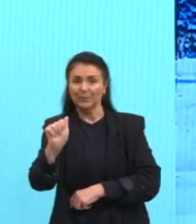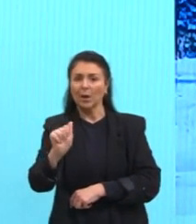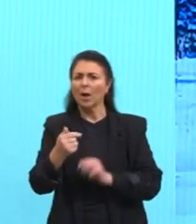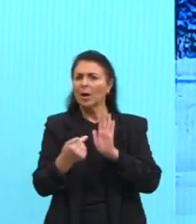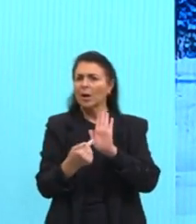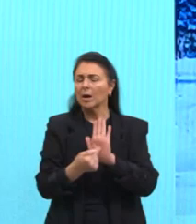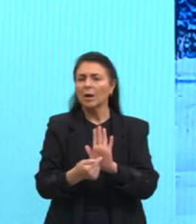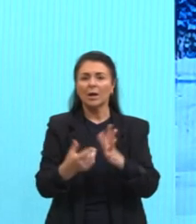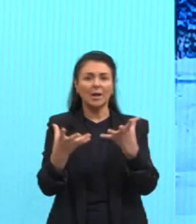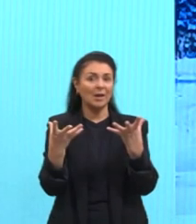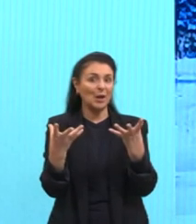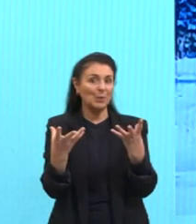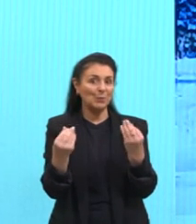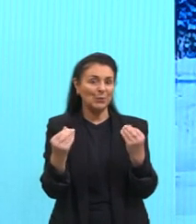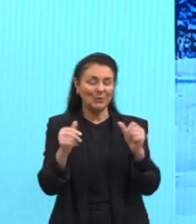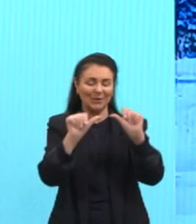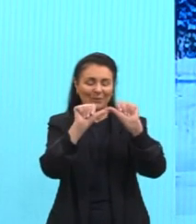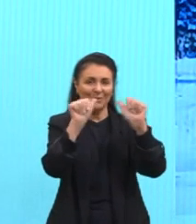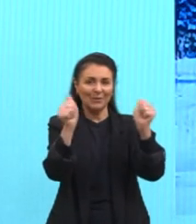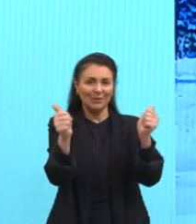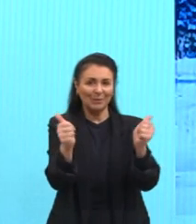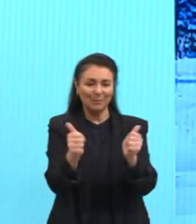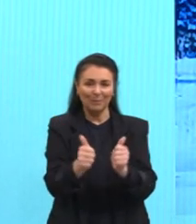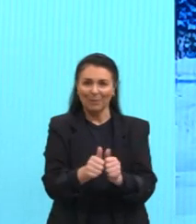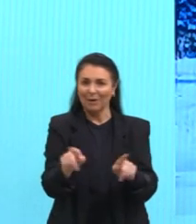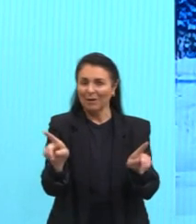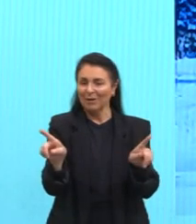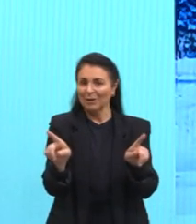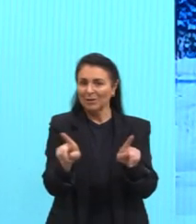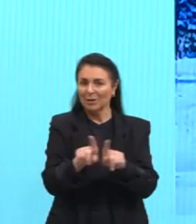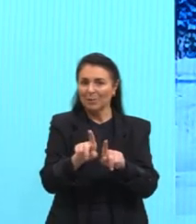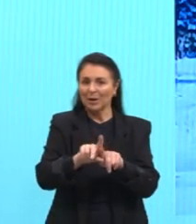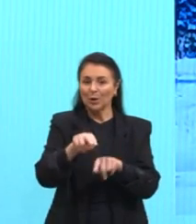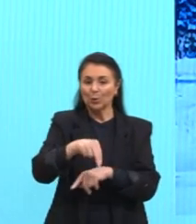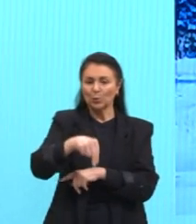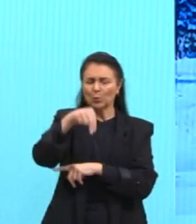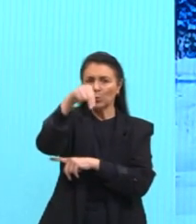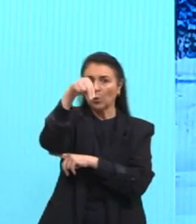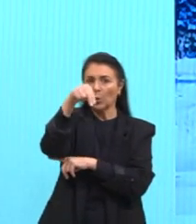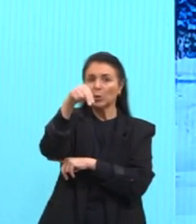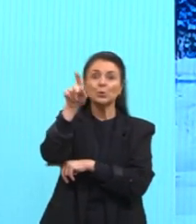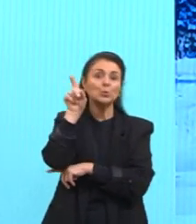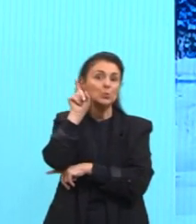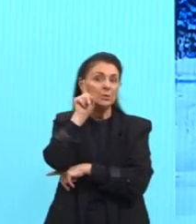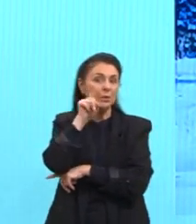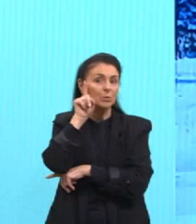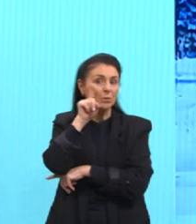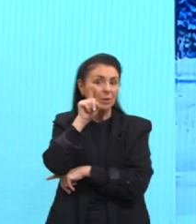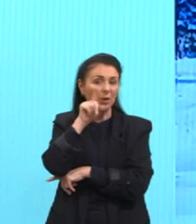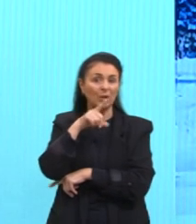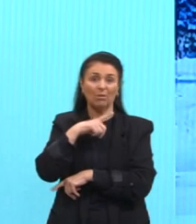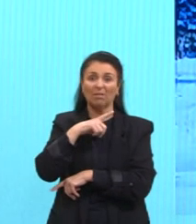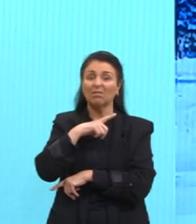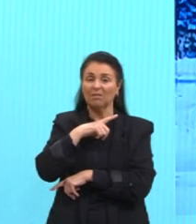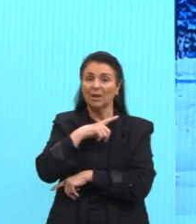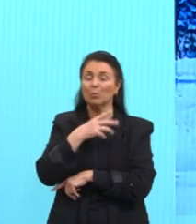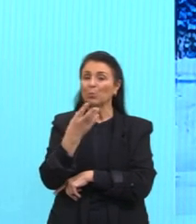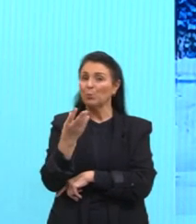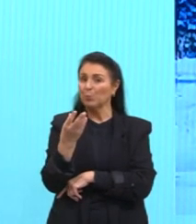nos programas aí que é o norte dos Estados Unidos né então vai ter sempre